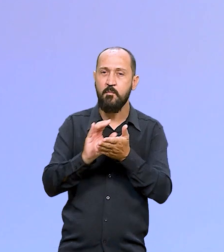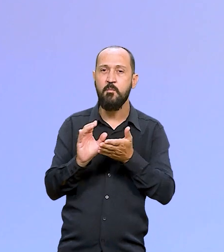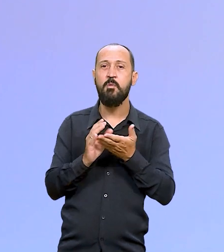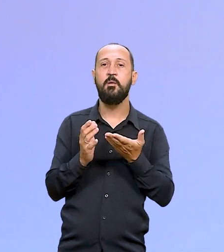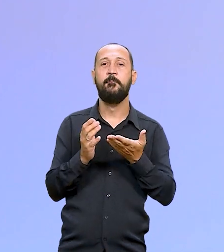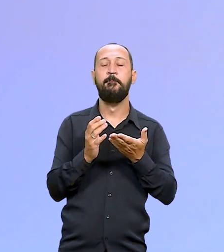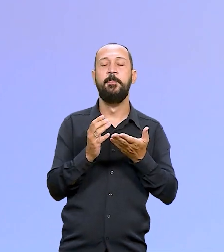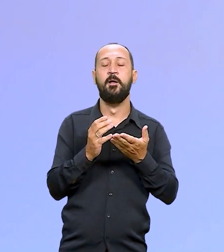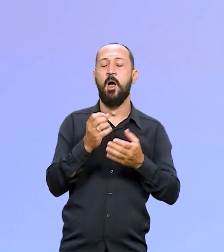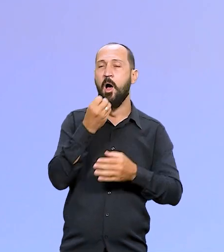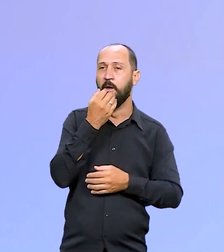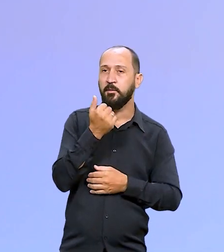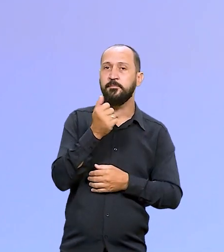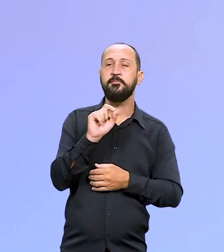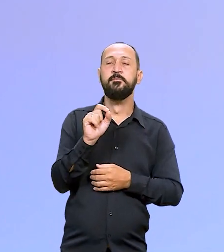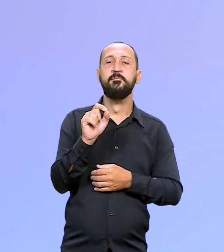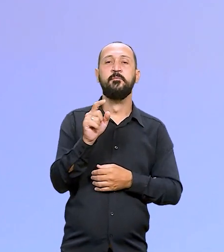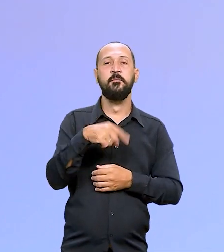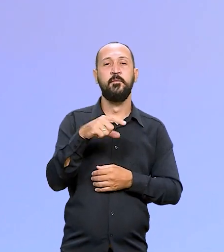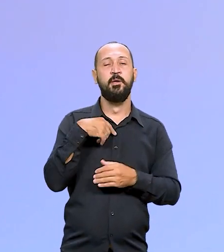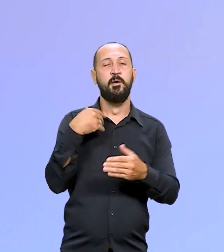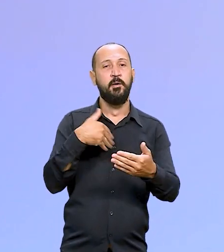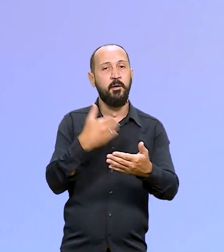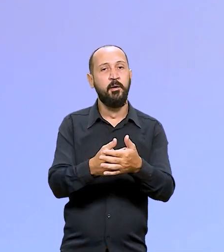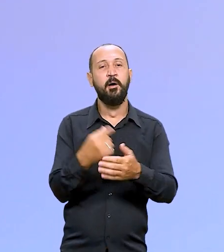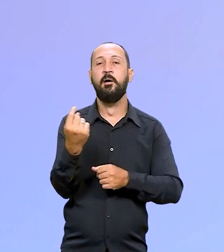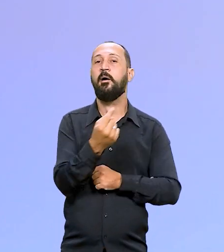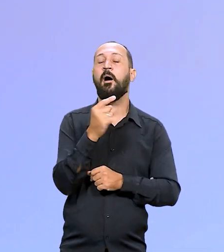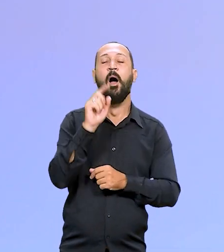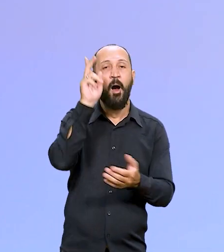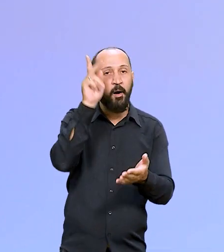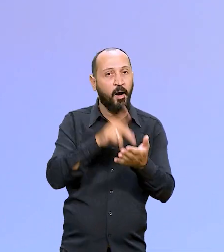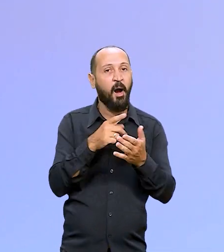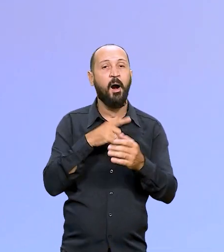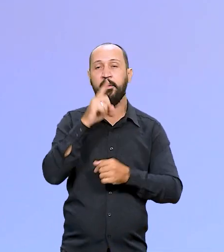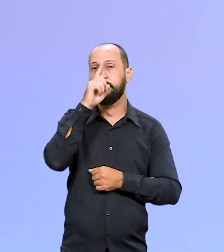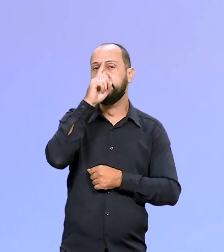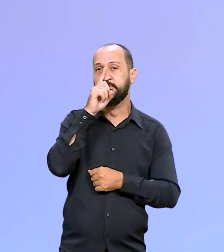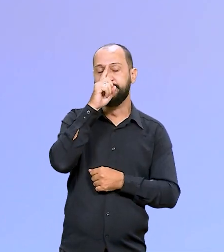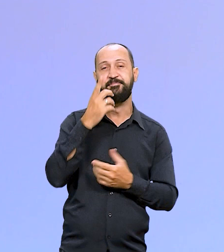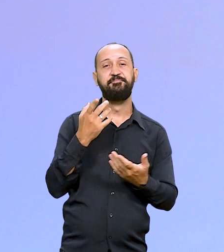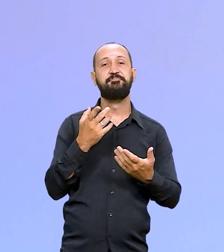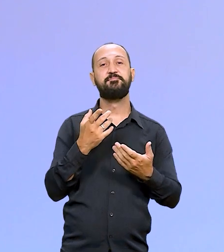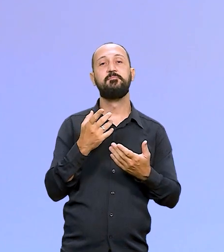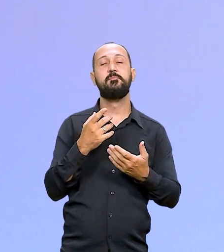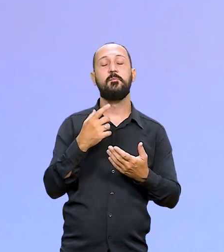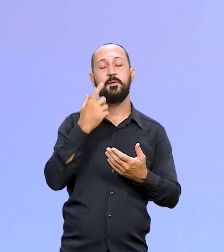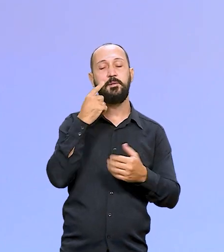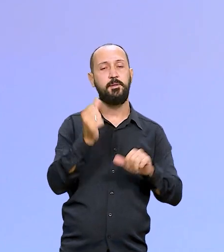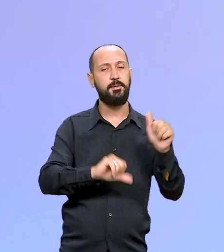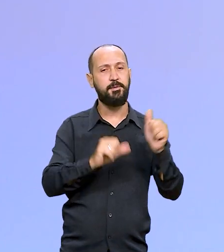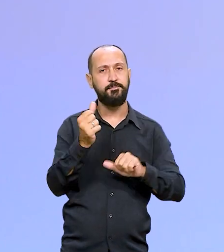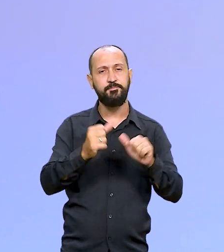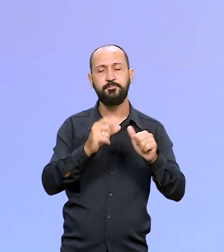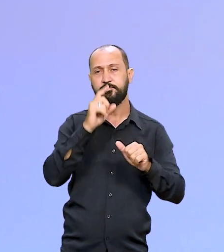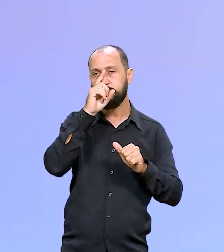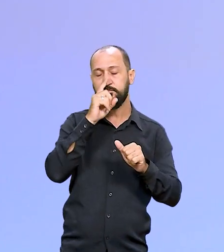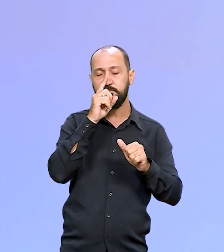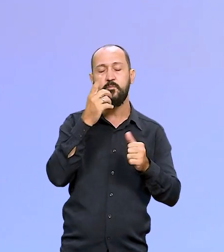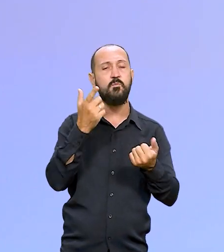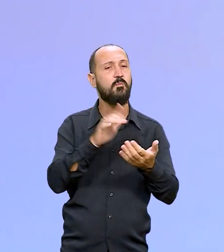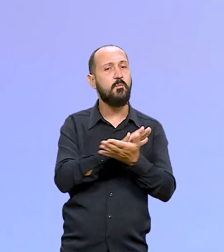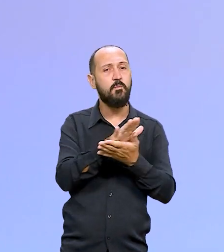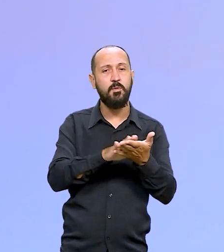proporcionar um mercado ativo e e que gira sozinho é realmente o risco do negócio eu acho que sem analisar um risco de